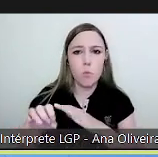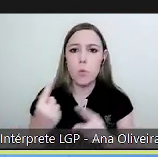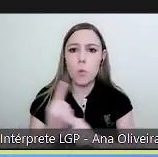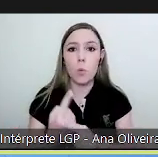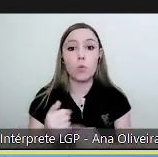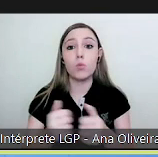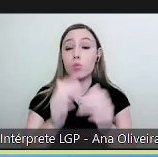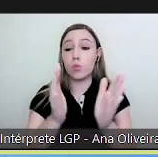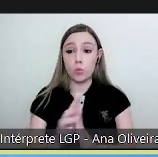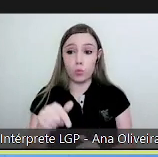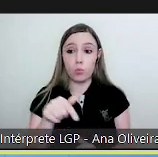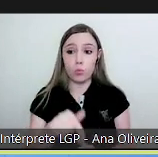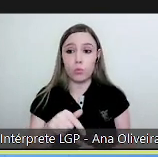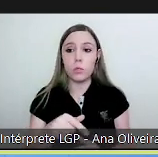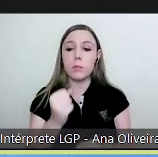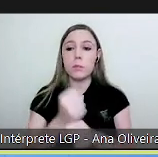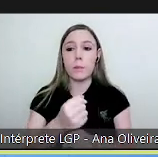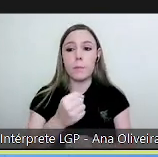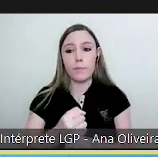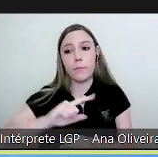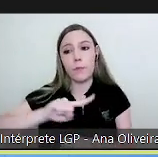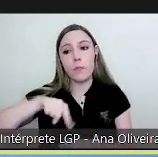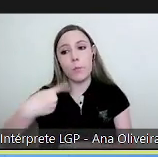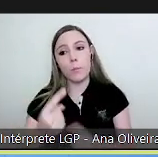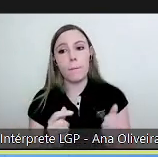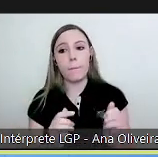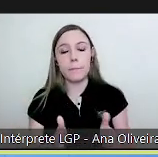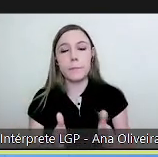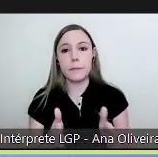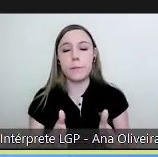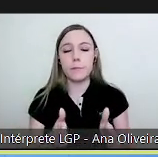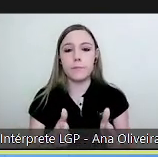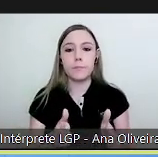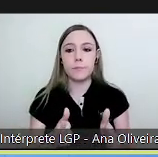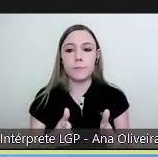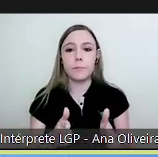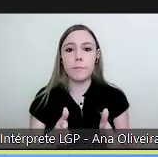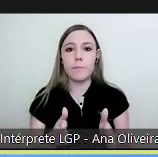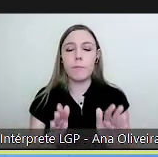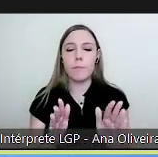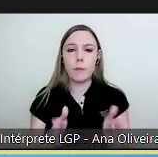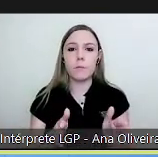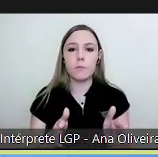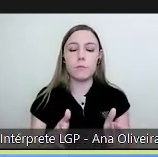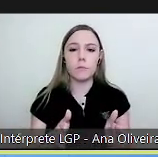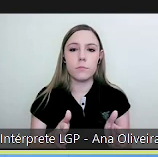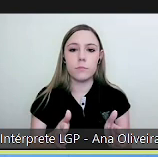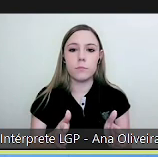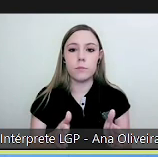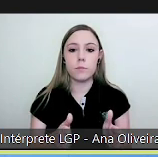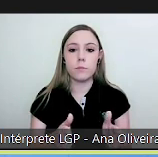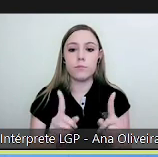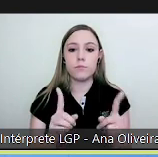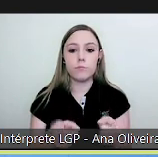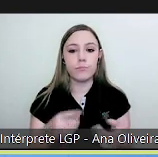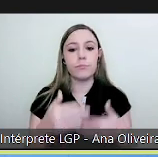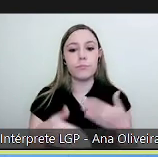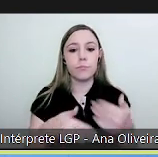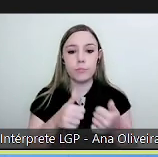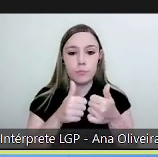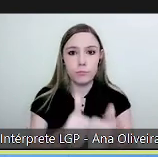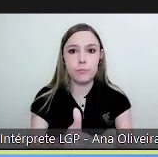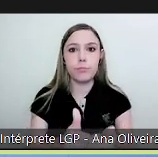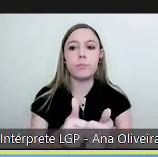um trabalho que depois carece de ser implementado, ser acompanhado,